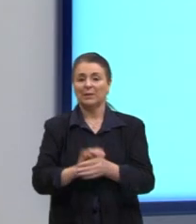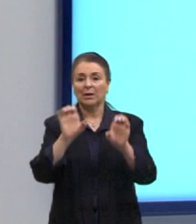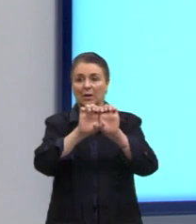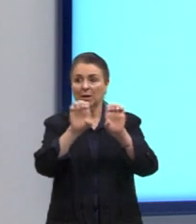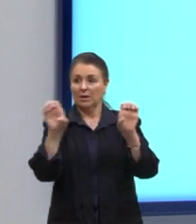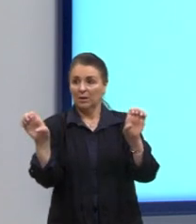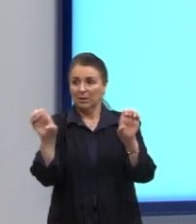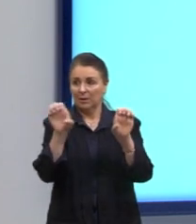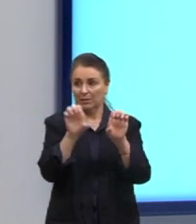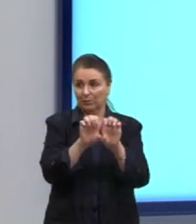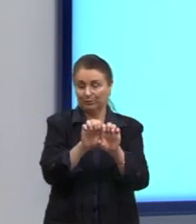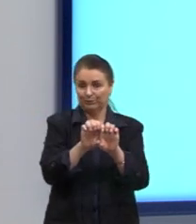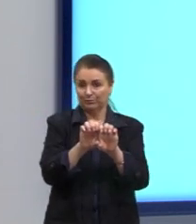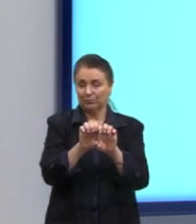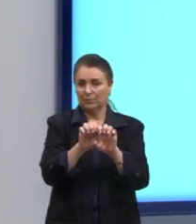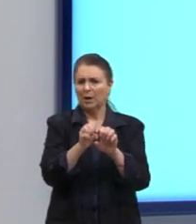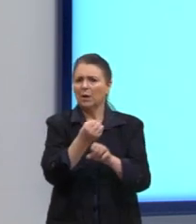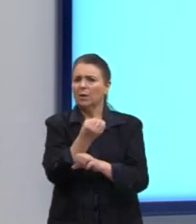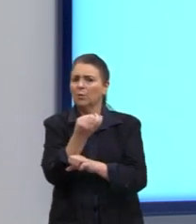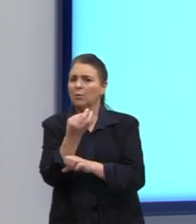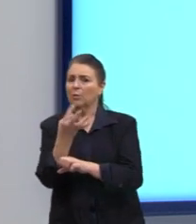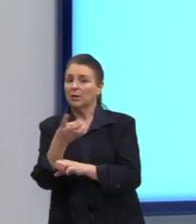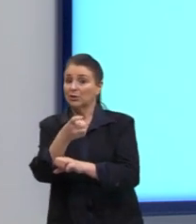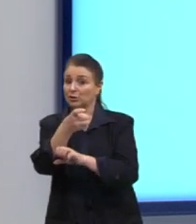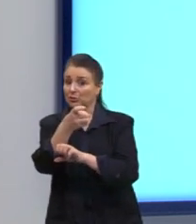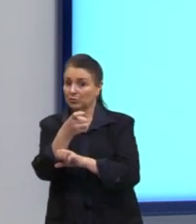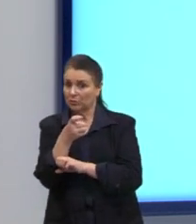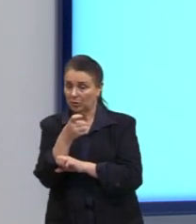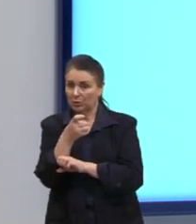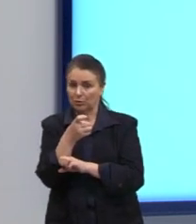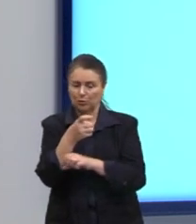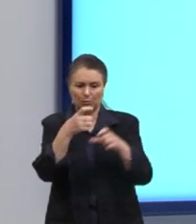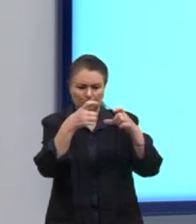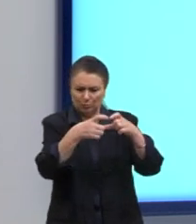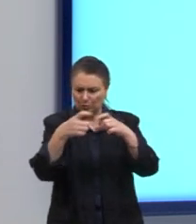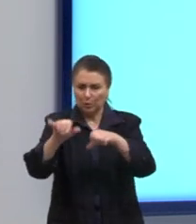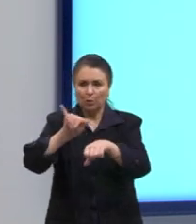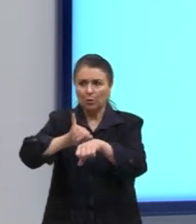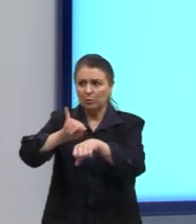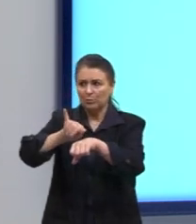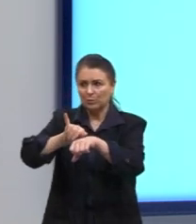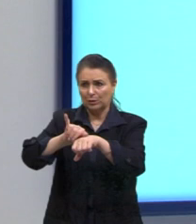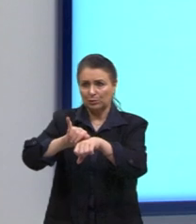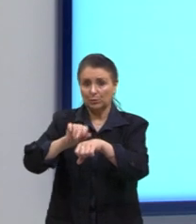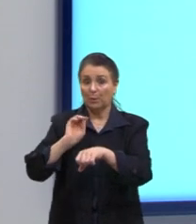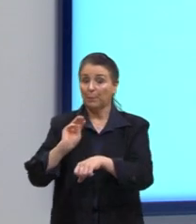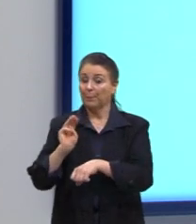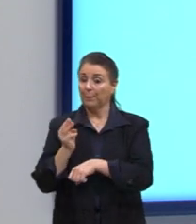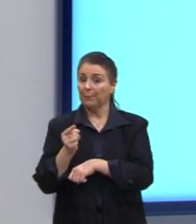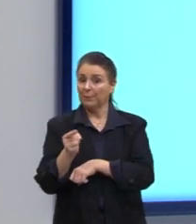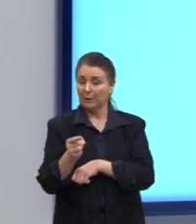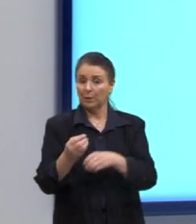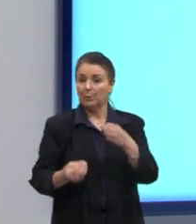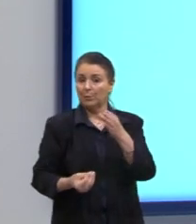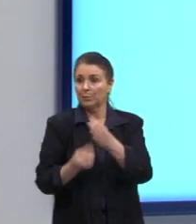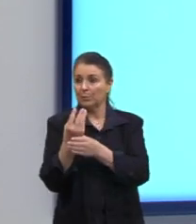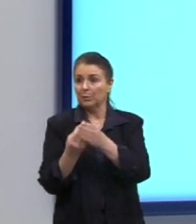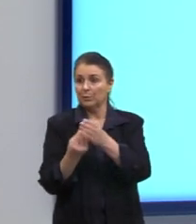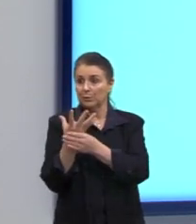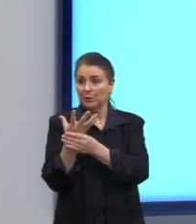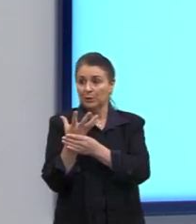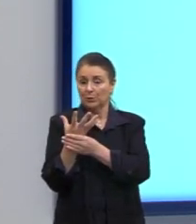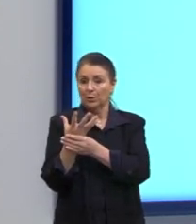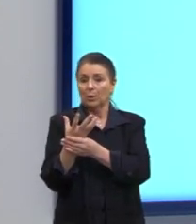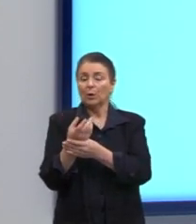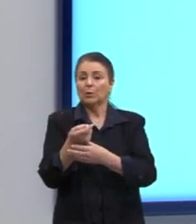diz o seguinte a quantidade x de peças em milhar produzidas e o faturamento Y